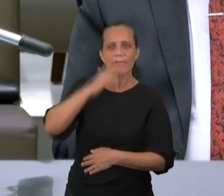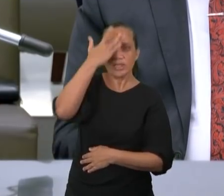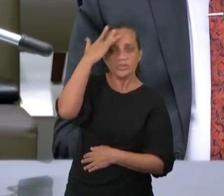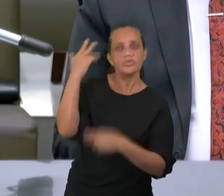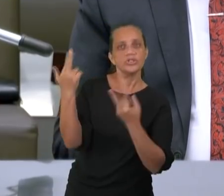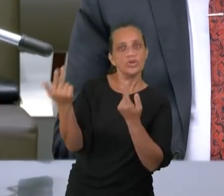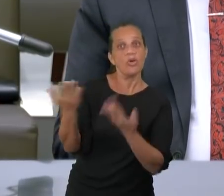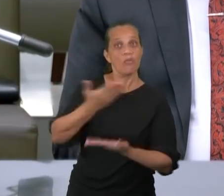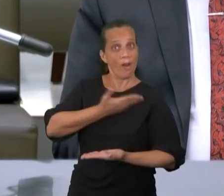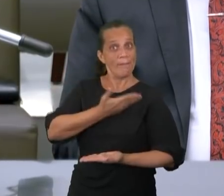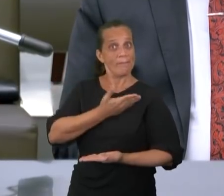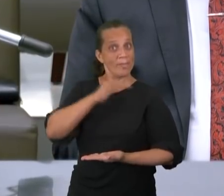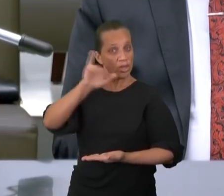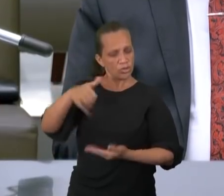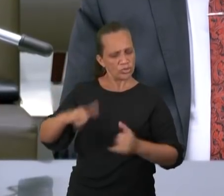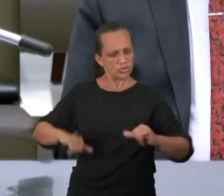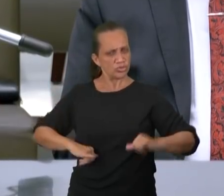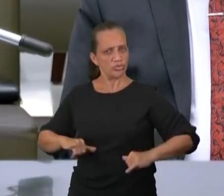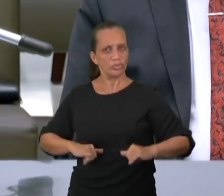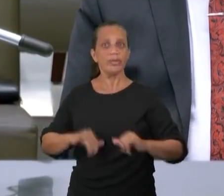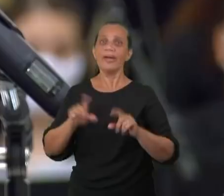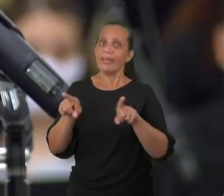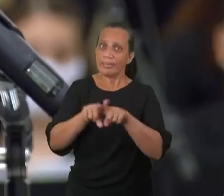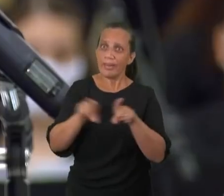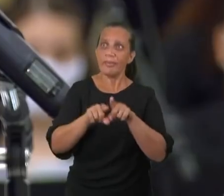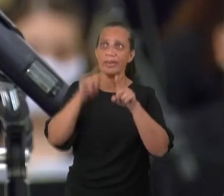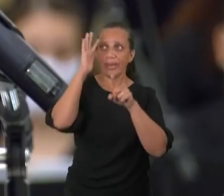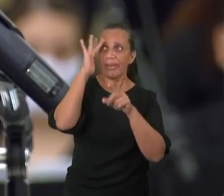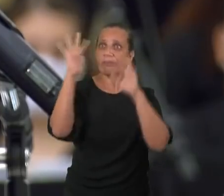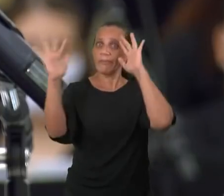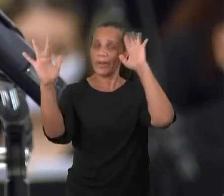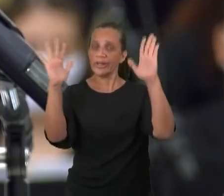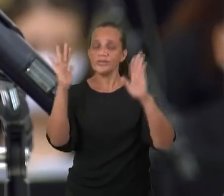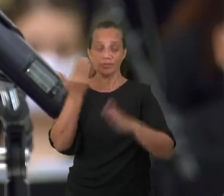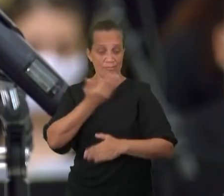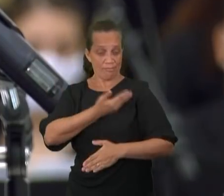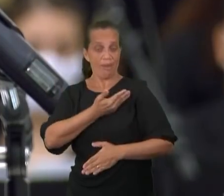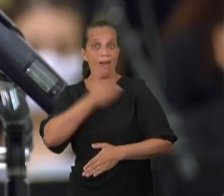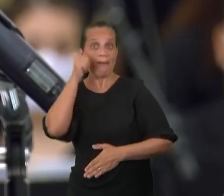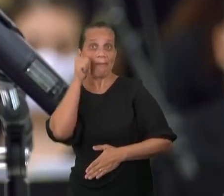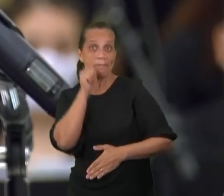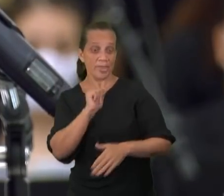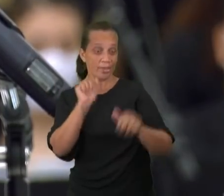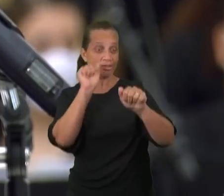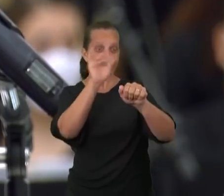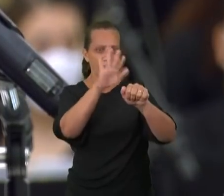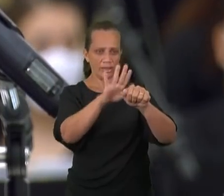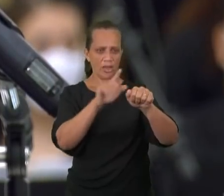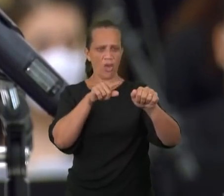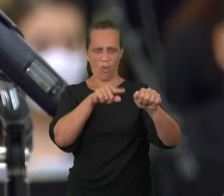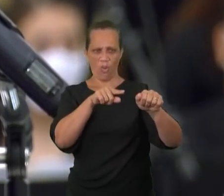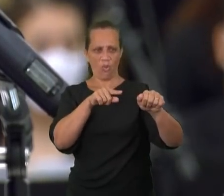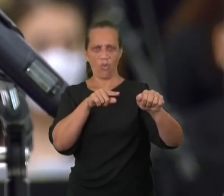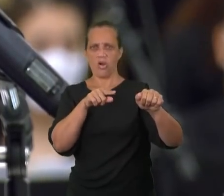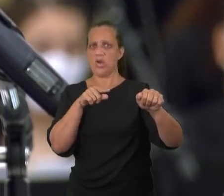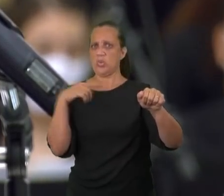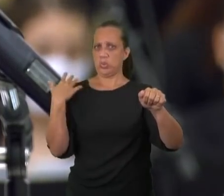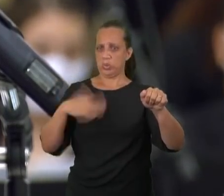Mas eu fico imaginando as amigas de Ana conversando na esquina assim, mas rapaz, essa mulher aí está atrapalhada.